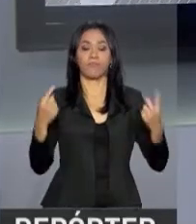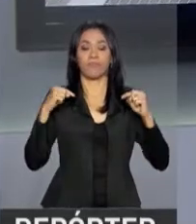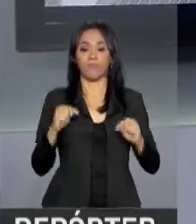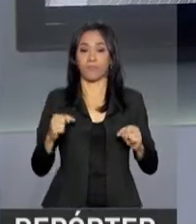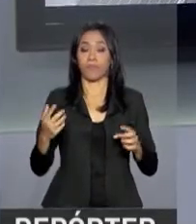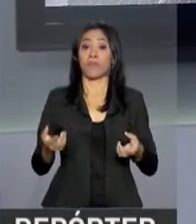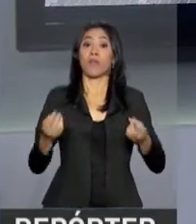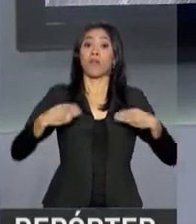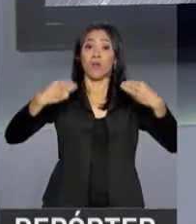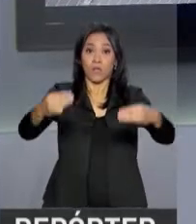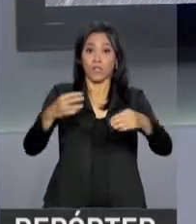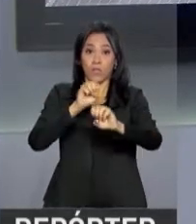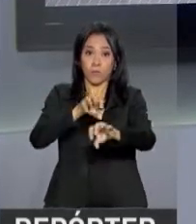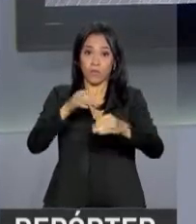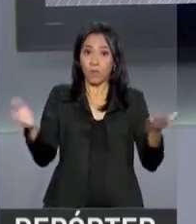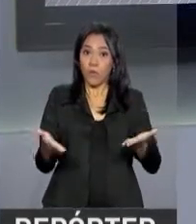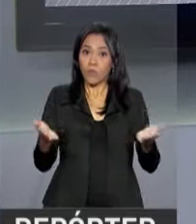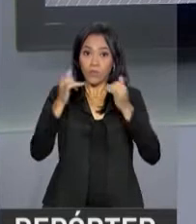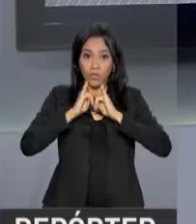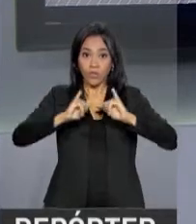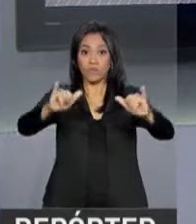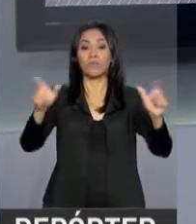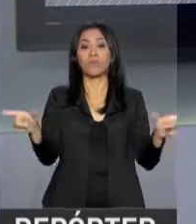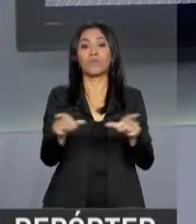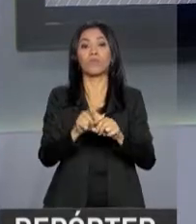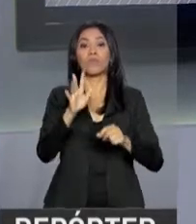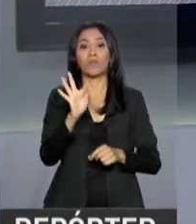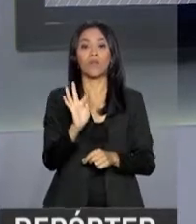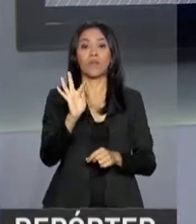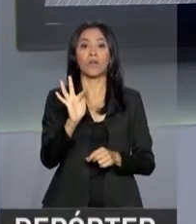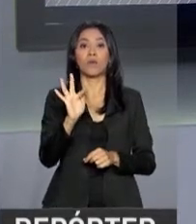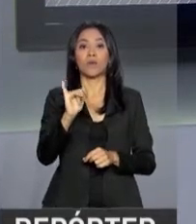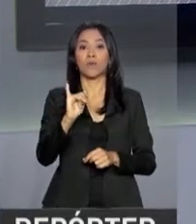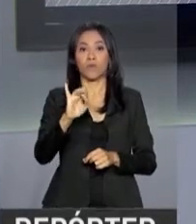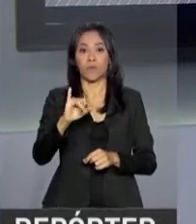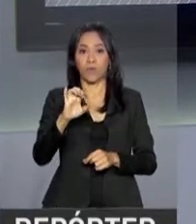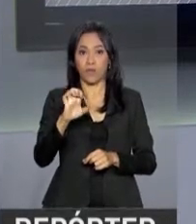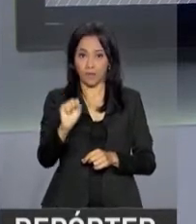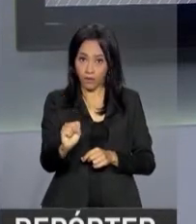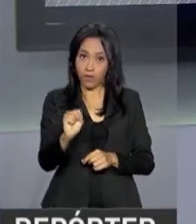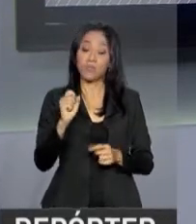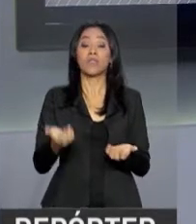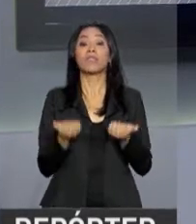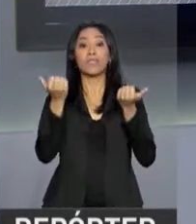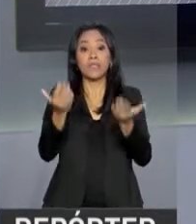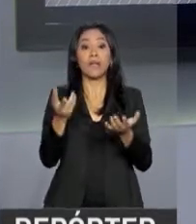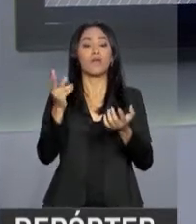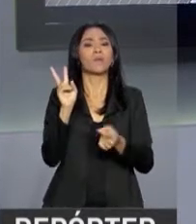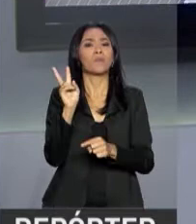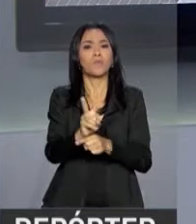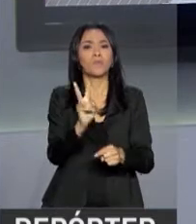divulga hoje o resultado do fundo de financiamento estudantil o programa oferece créditos para estudantes que cursarem o ensino superior